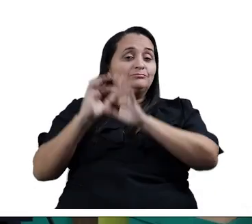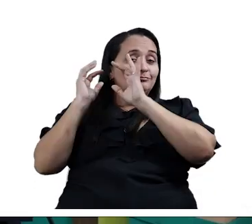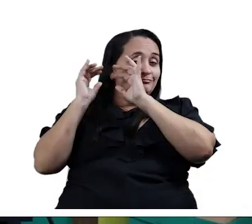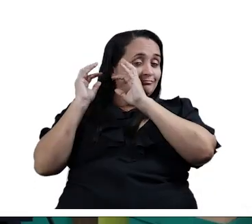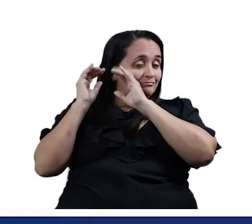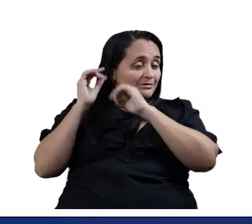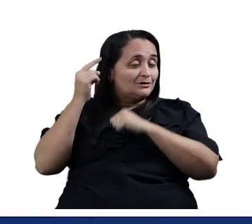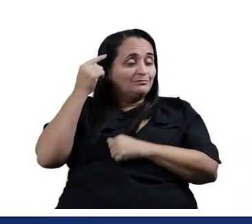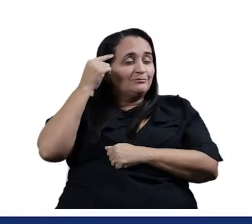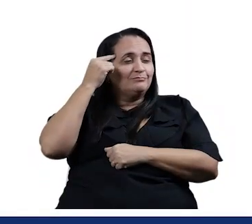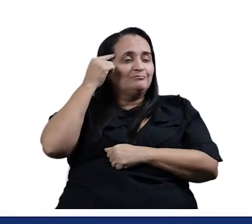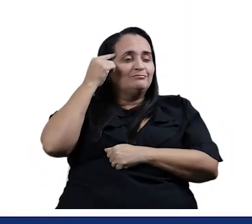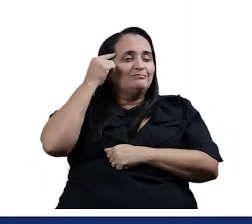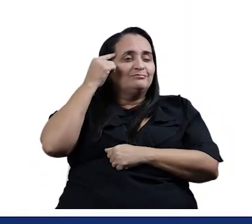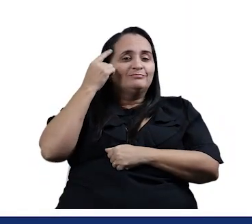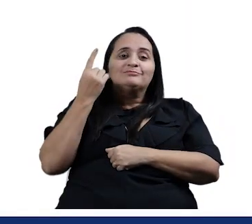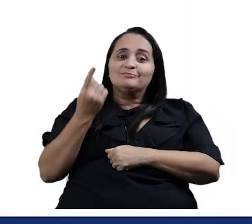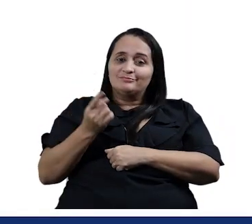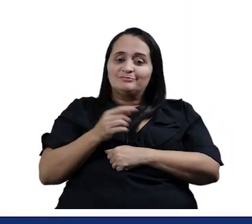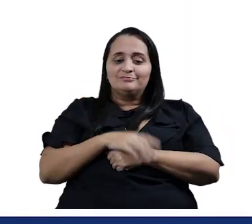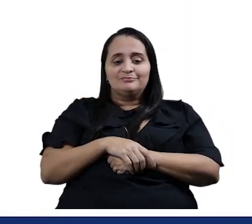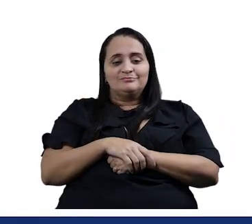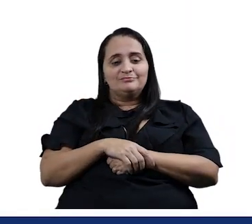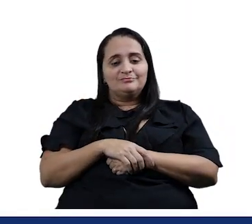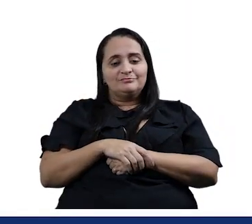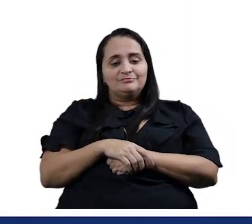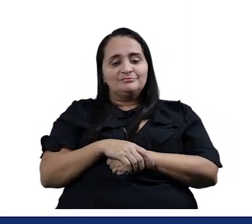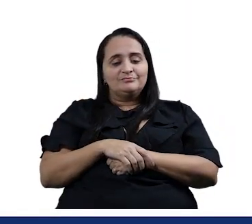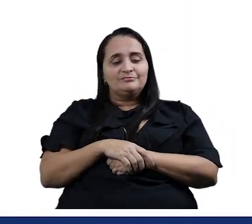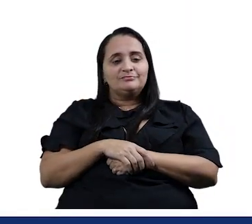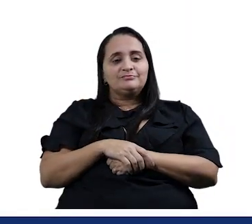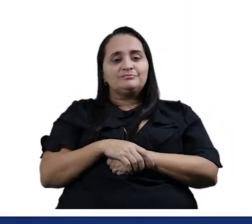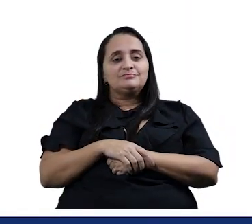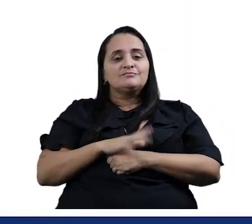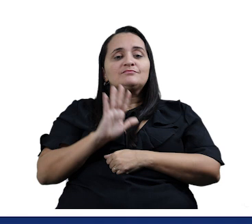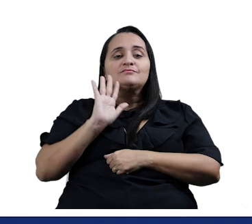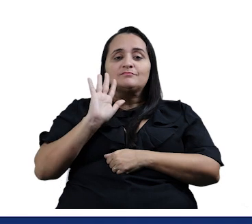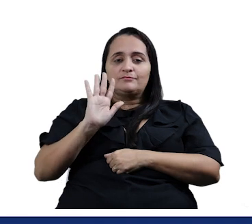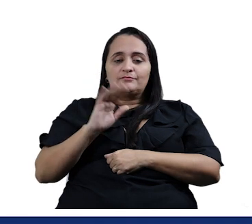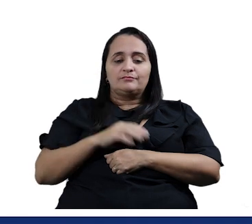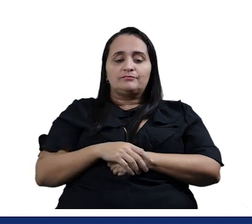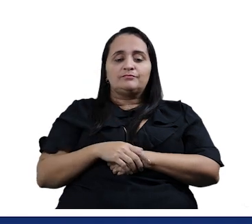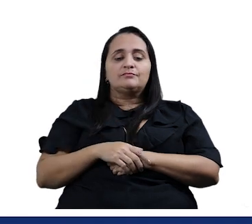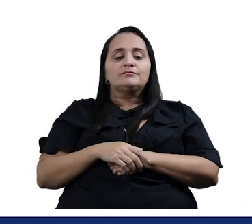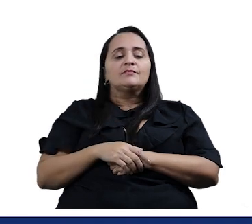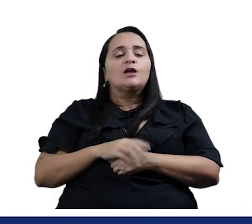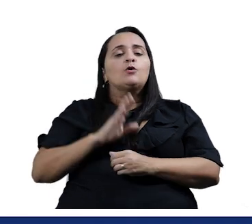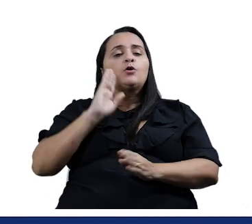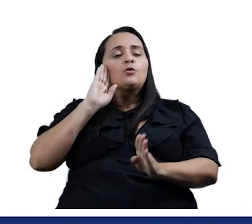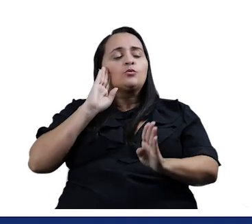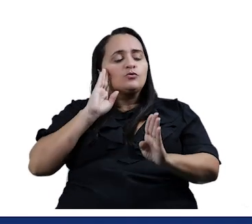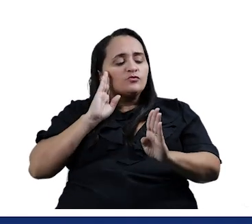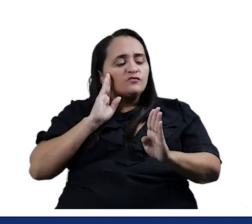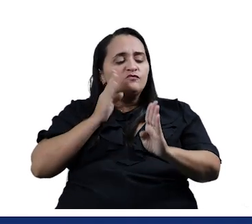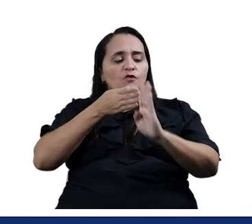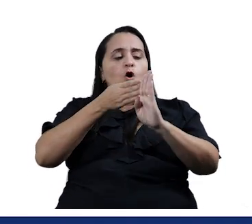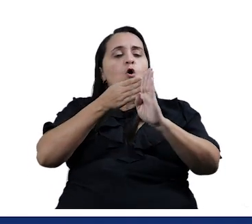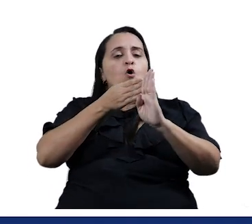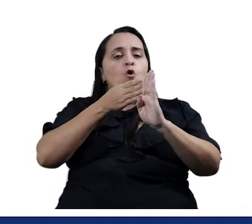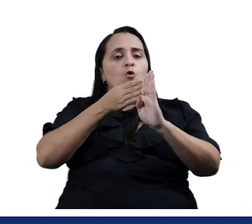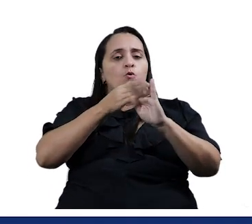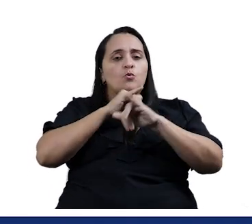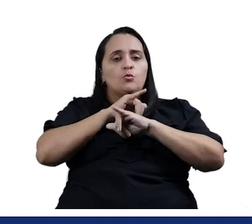qualquer maneira, tá? O foco da notícia, o foco, ó, onde ela